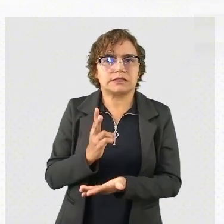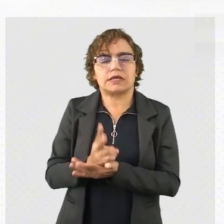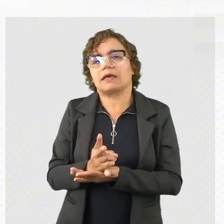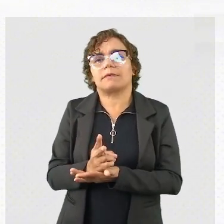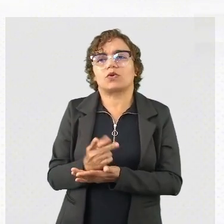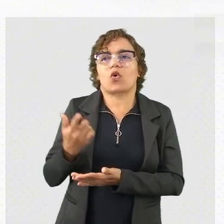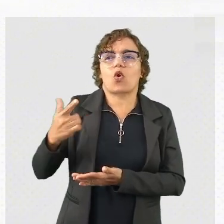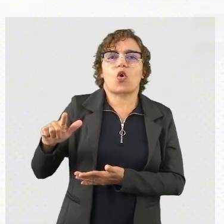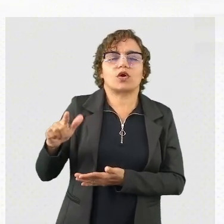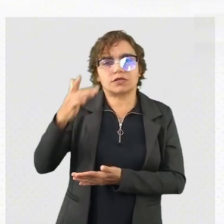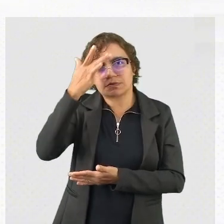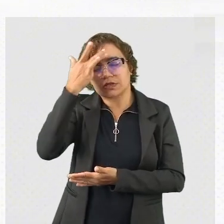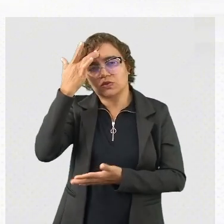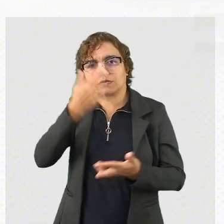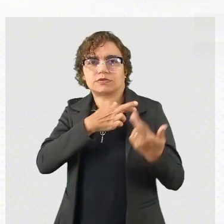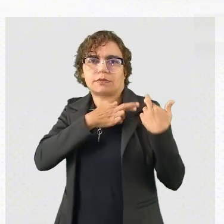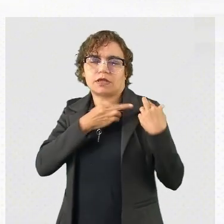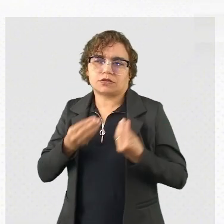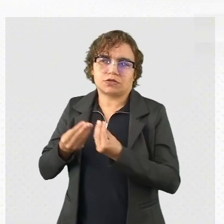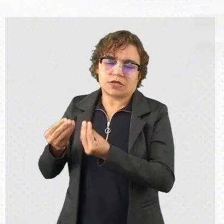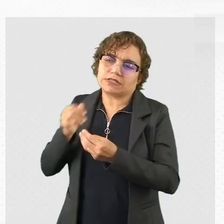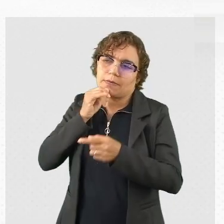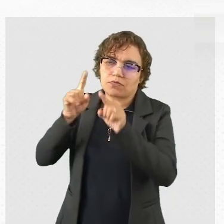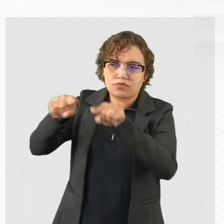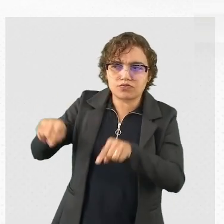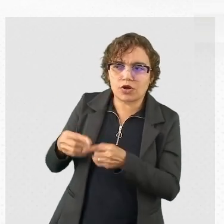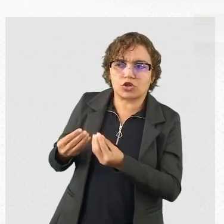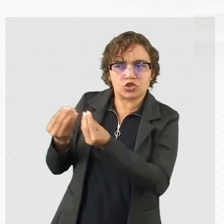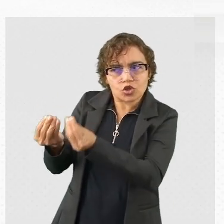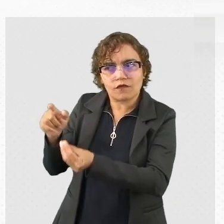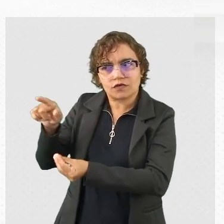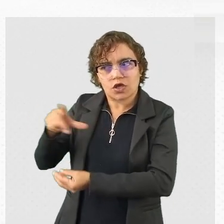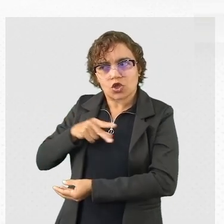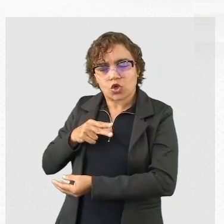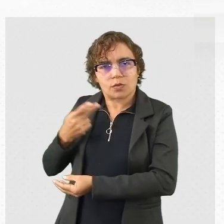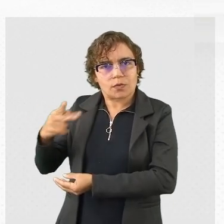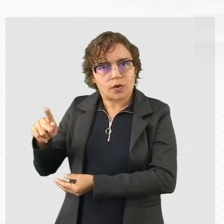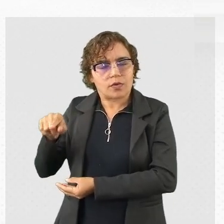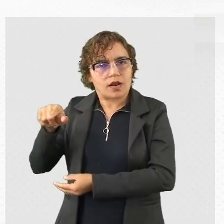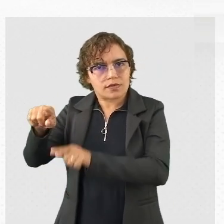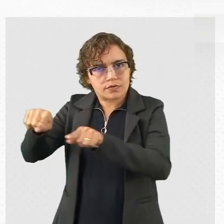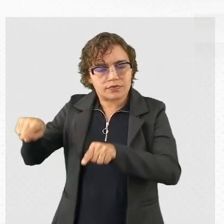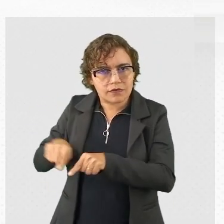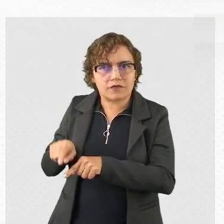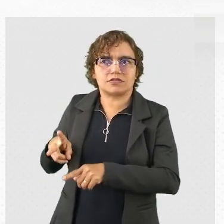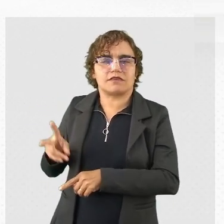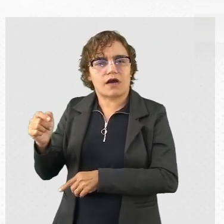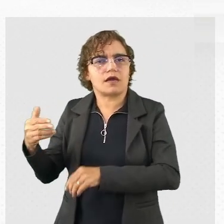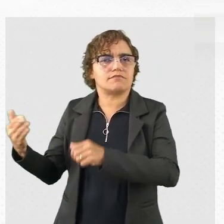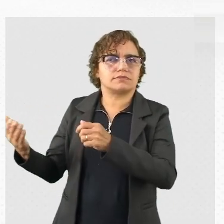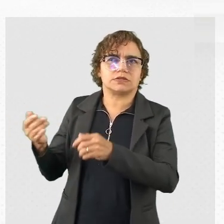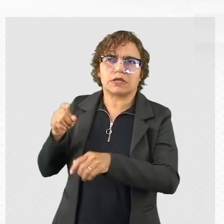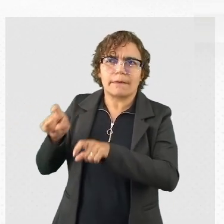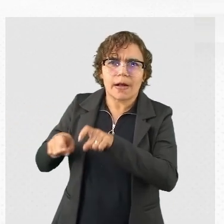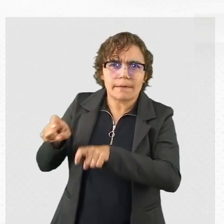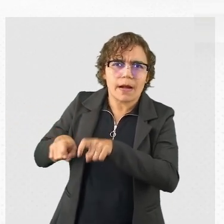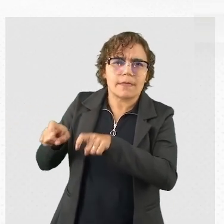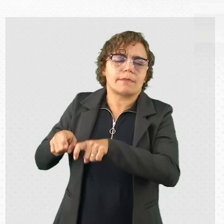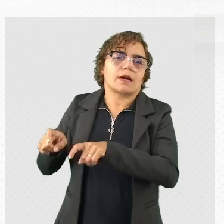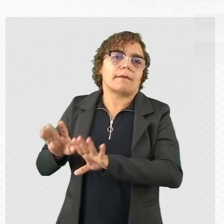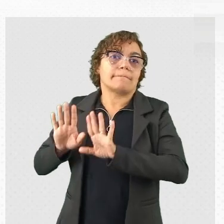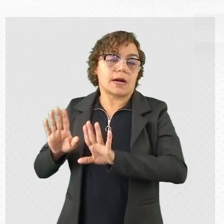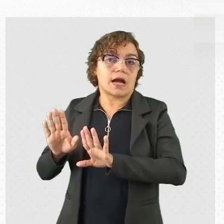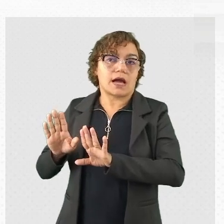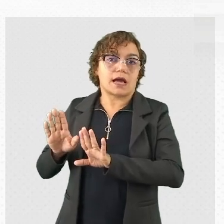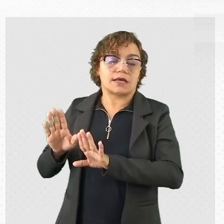a particulares. Eu te dou um pedaço de terra, você vai ser dono dessa terra, você vai explorar, você vai ter rendimentos, mas eu quero a